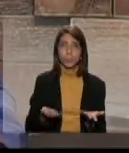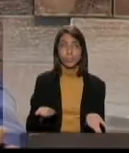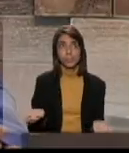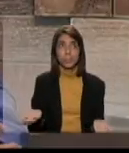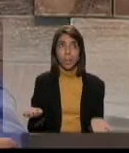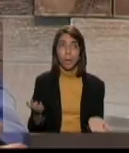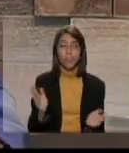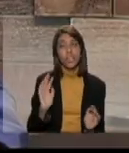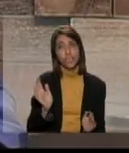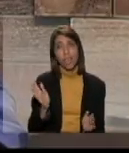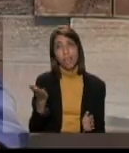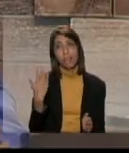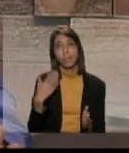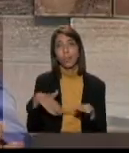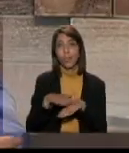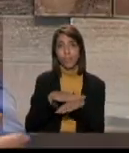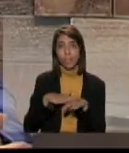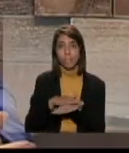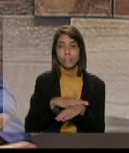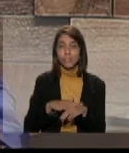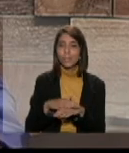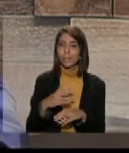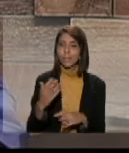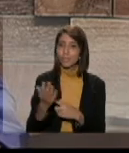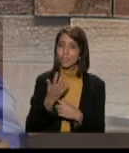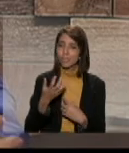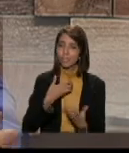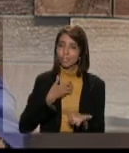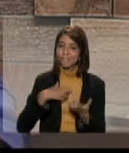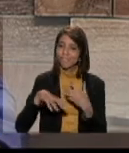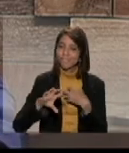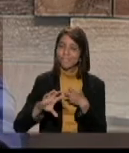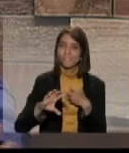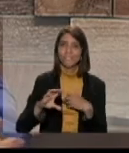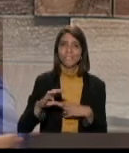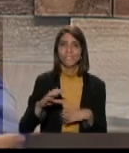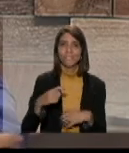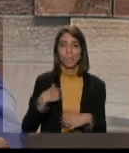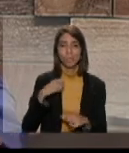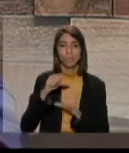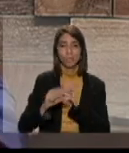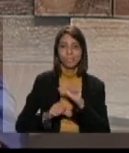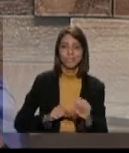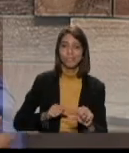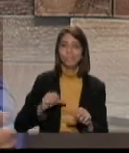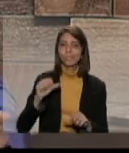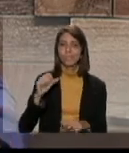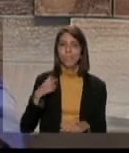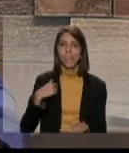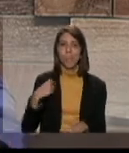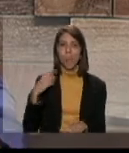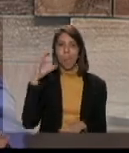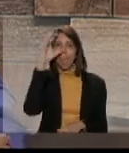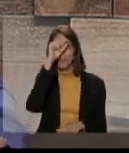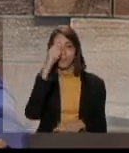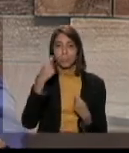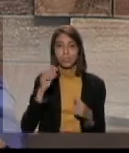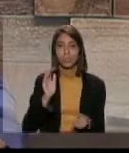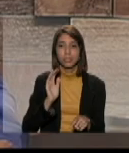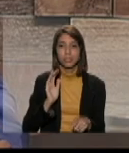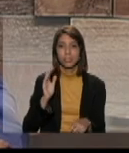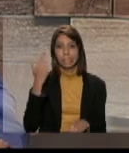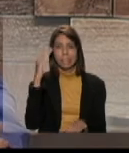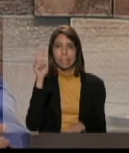que lhe são acho que talvez eu acho que a gente já conversou sobre o exercício da empatia talvez esse seja um grande aprendizado